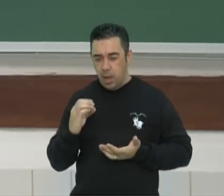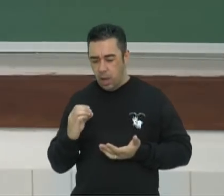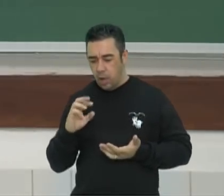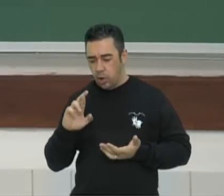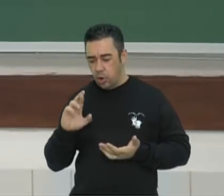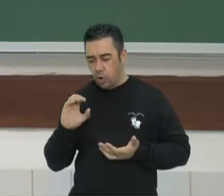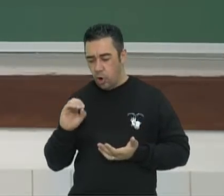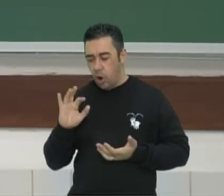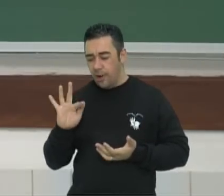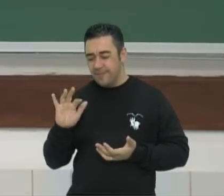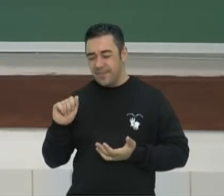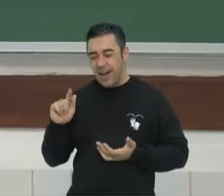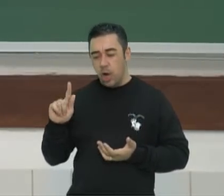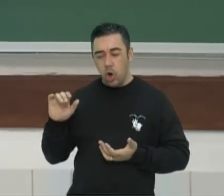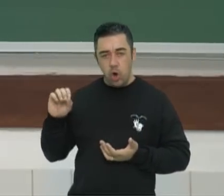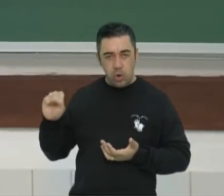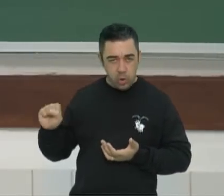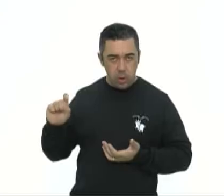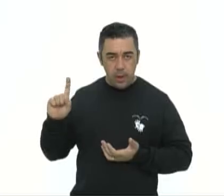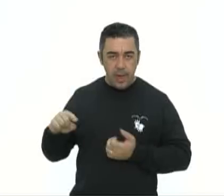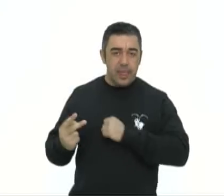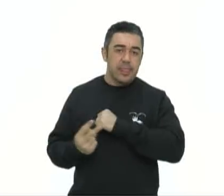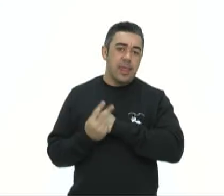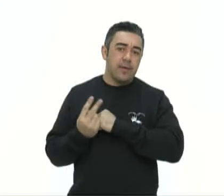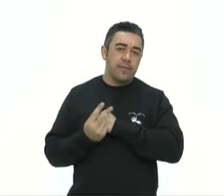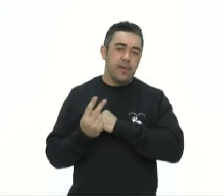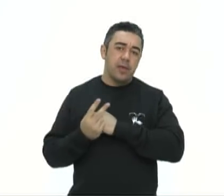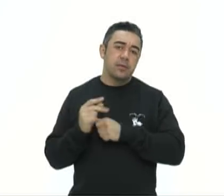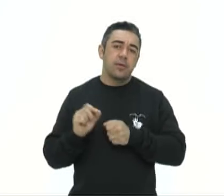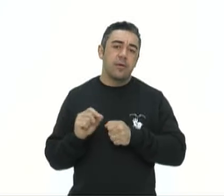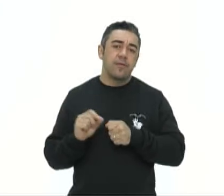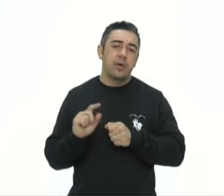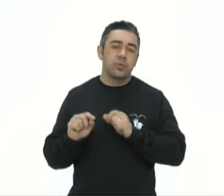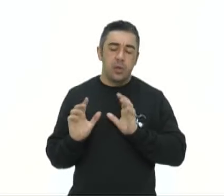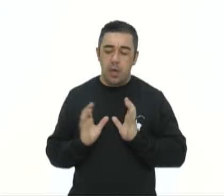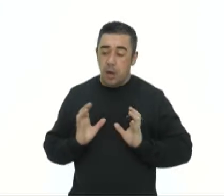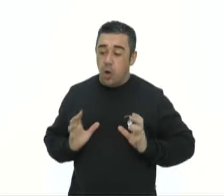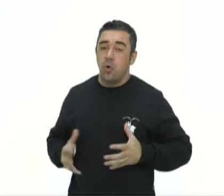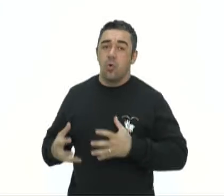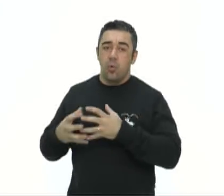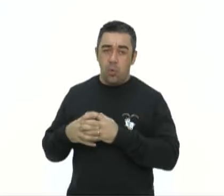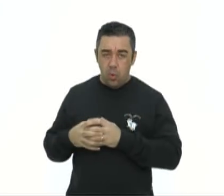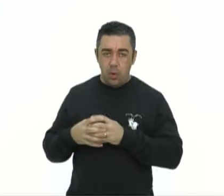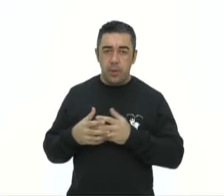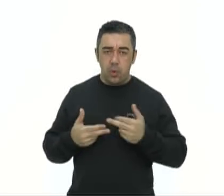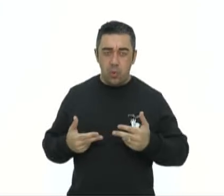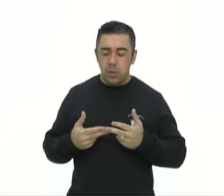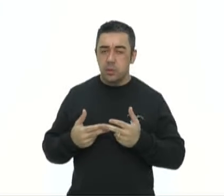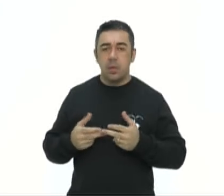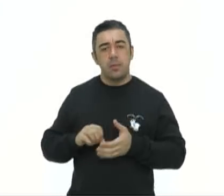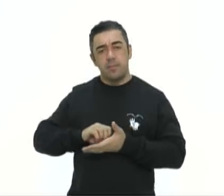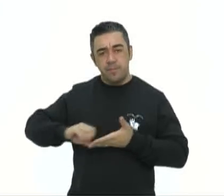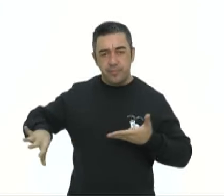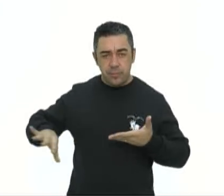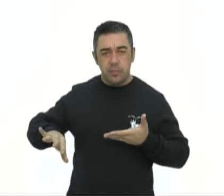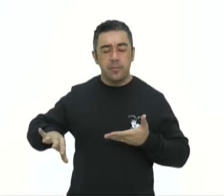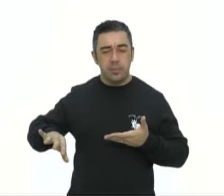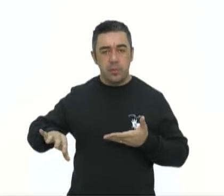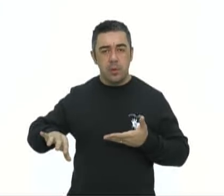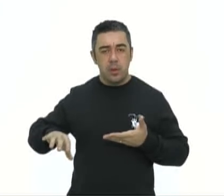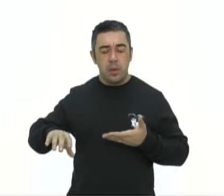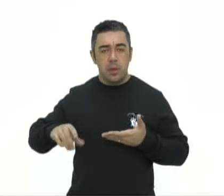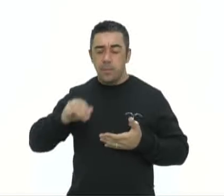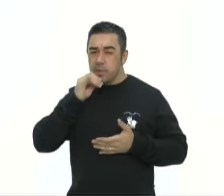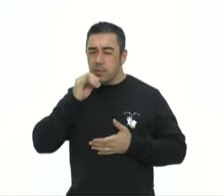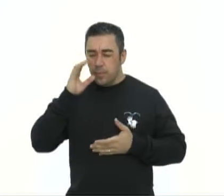esses macrófagos? São células de defesa que fagocitam micro-organismos, restos de partículas e que invadem o organismo.